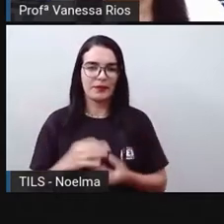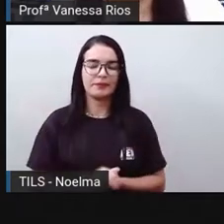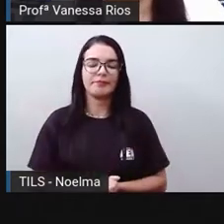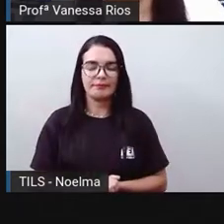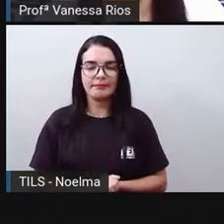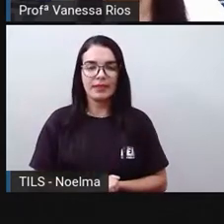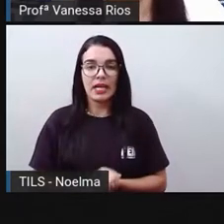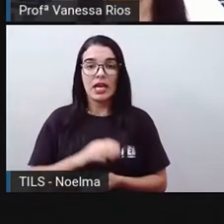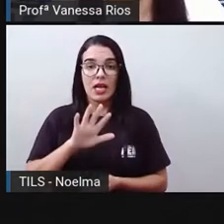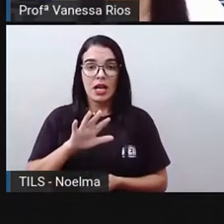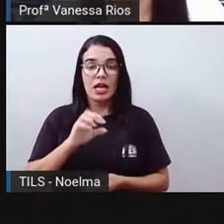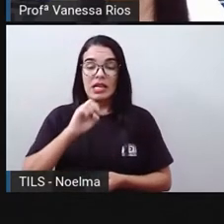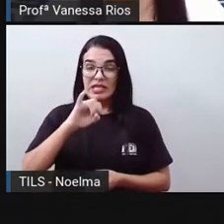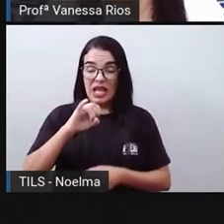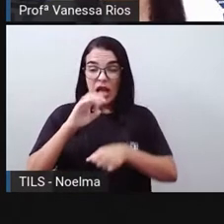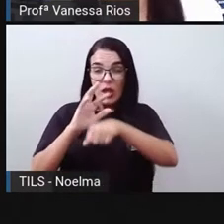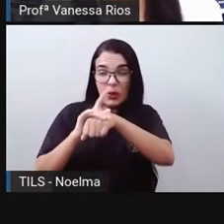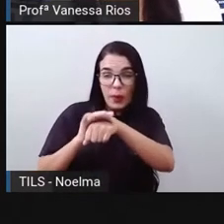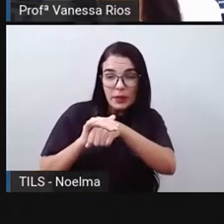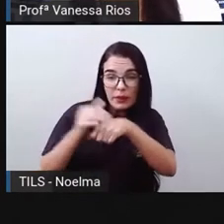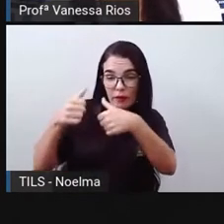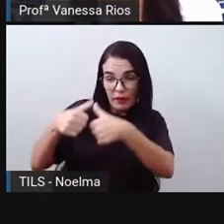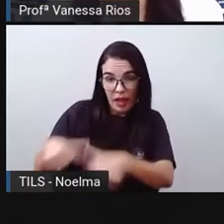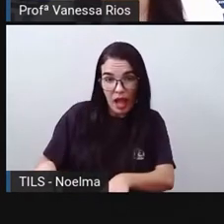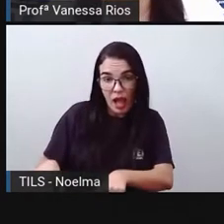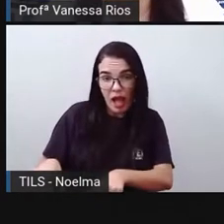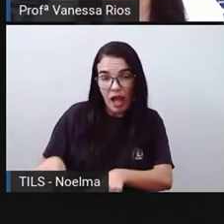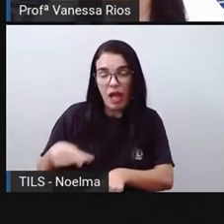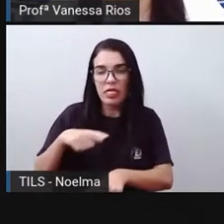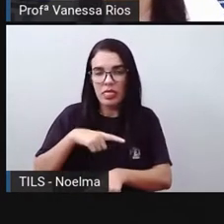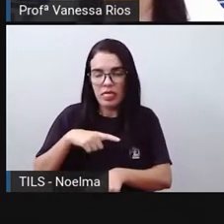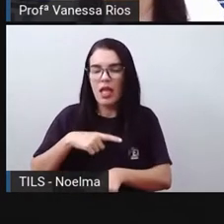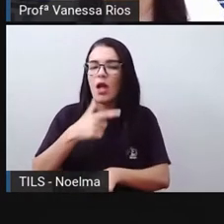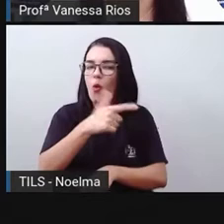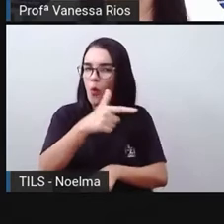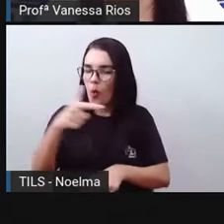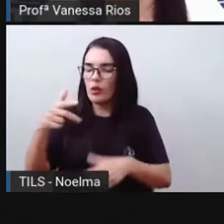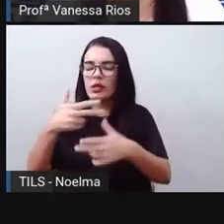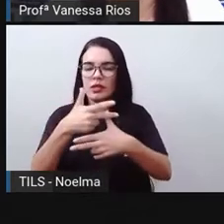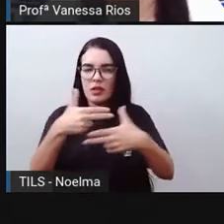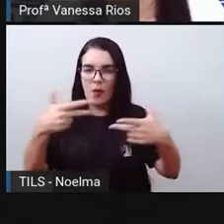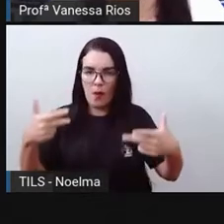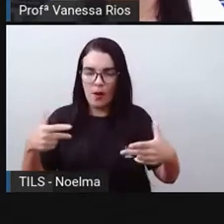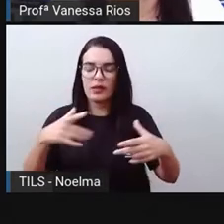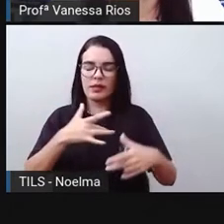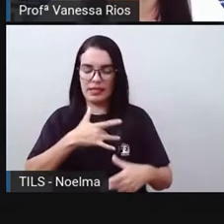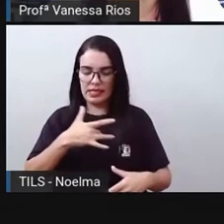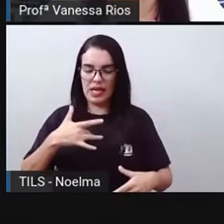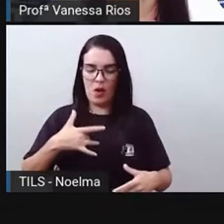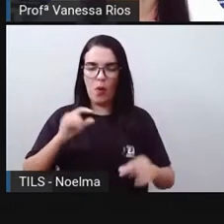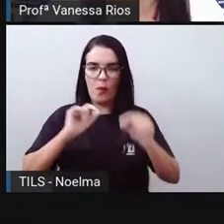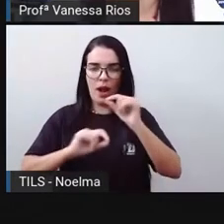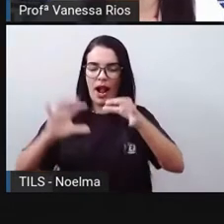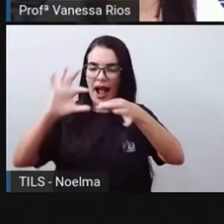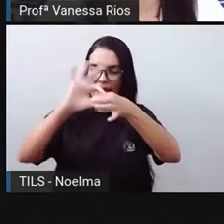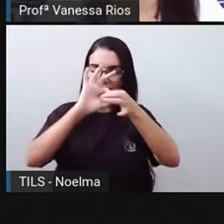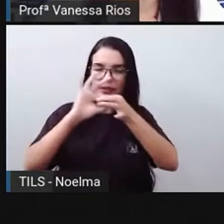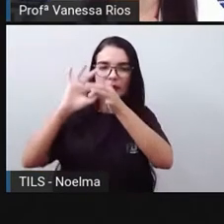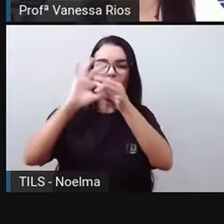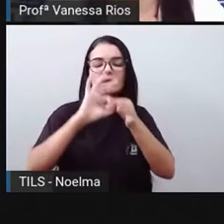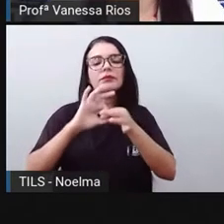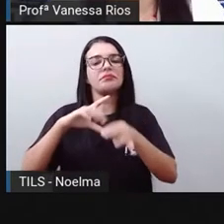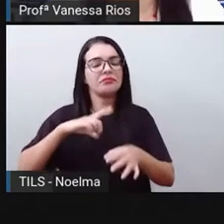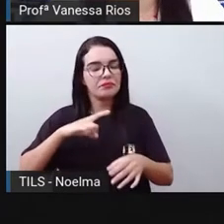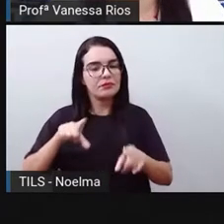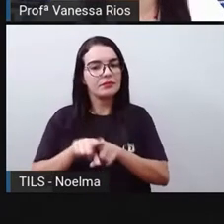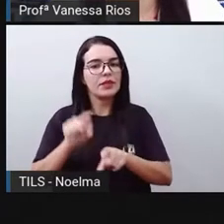para termos saúde. Diversas outras atividades estão relacionadas a ter uma saúde boa. E